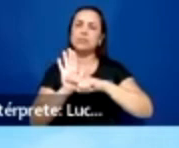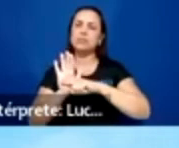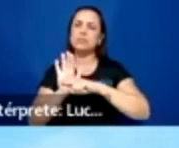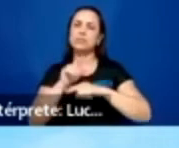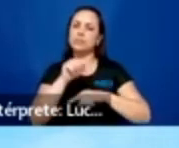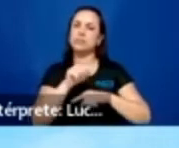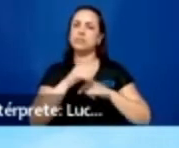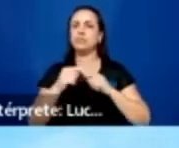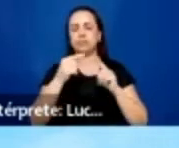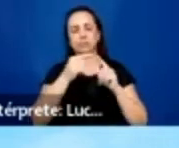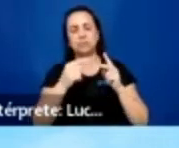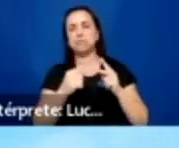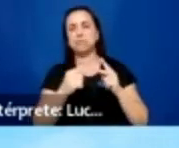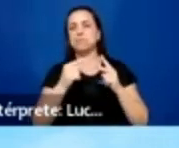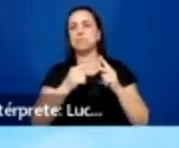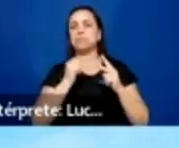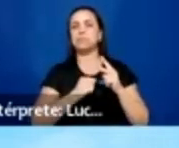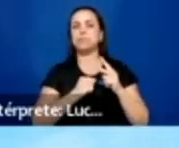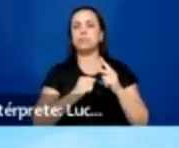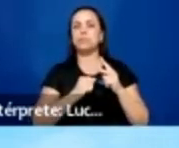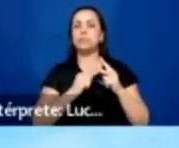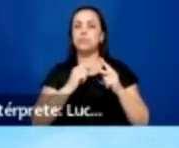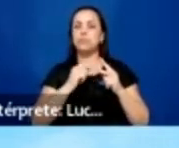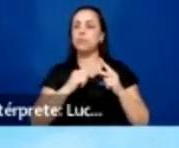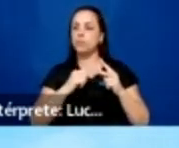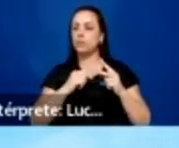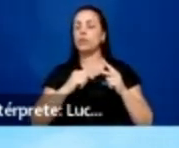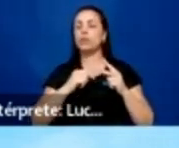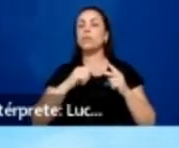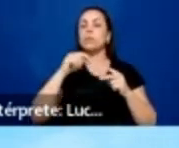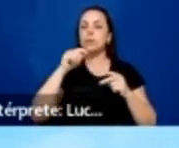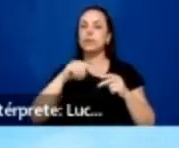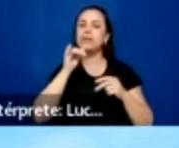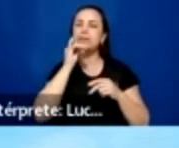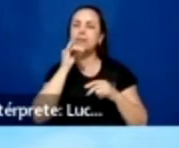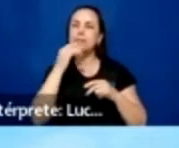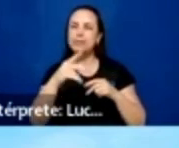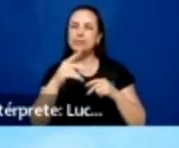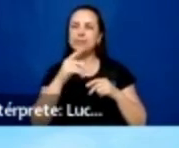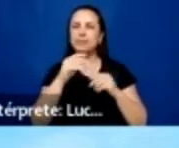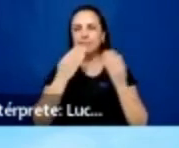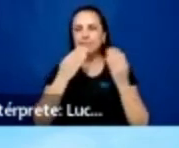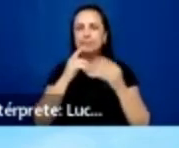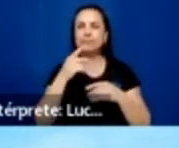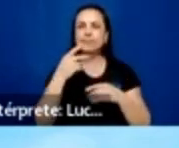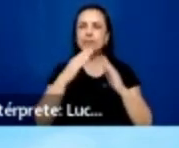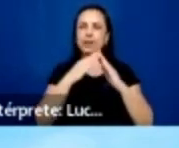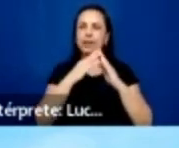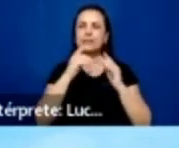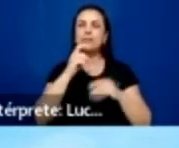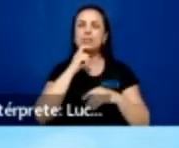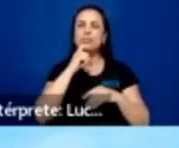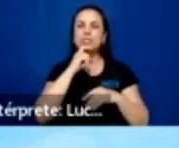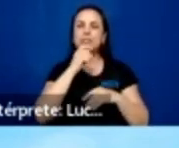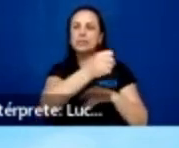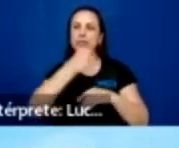tão complicado, por exemplo, você tem uma geladeira e às vezes na porta tem um ferrugem. Foi esse antioxidante